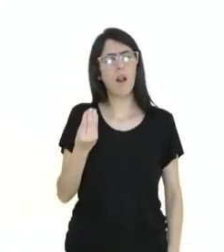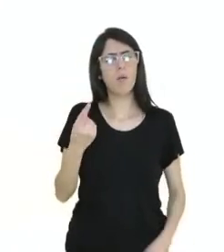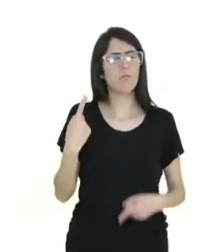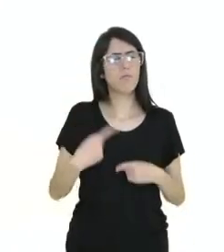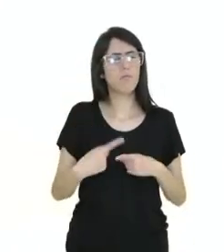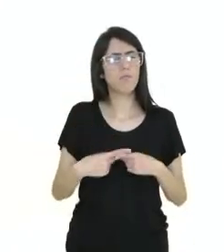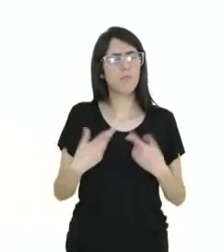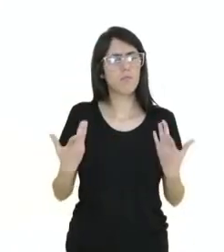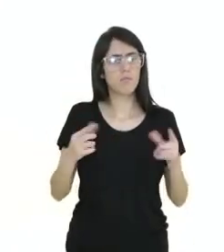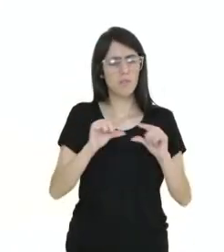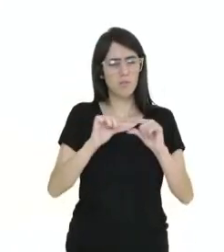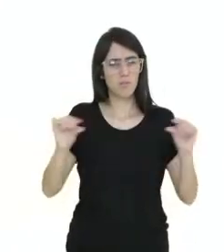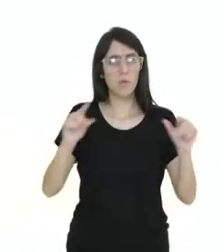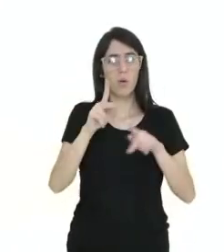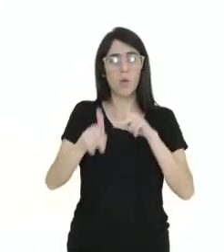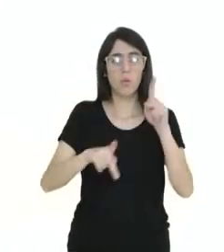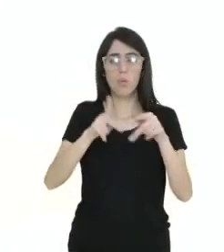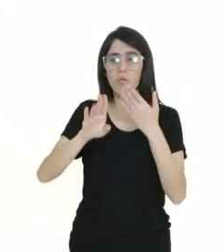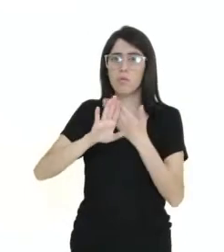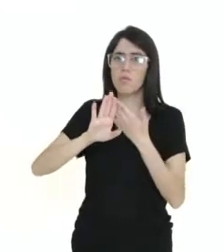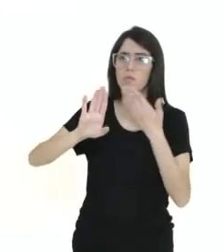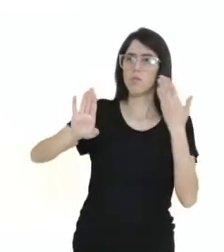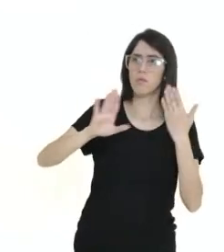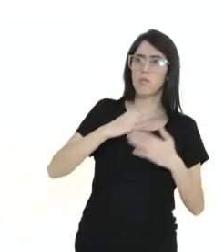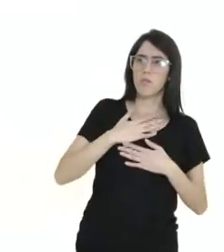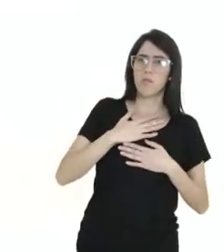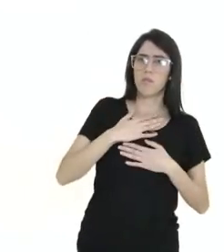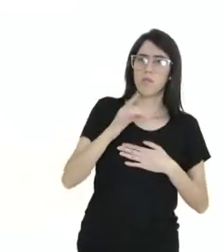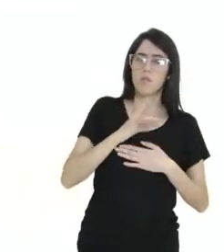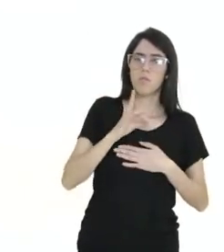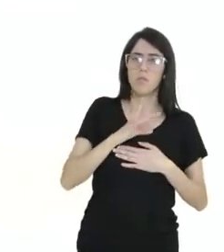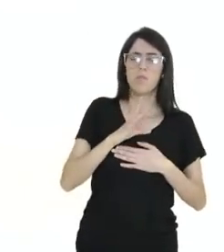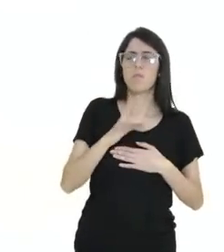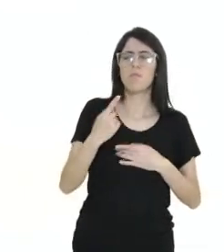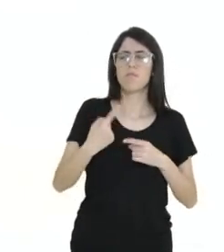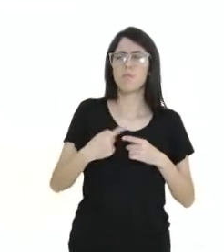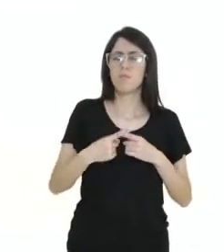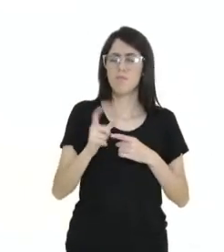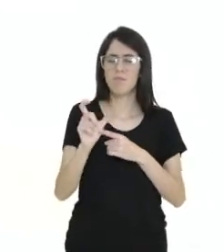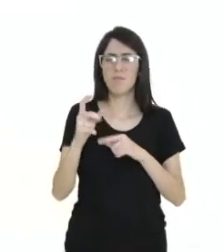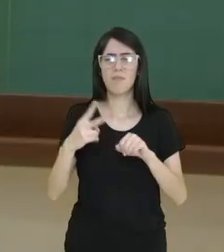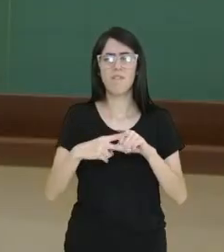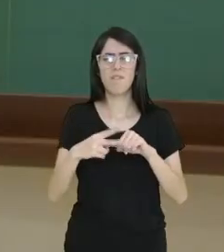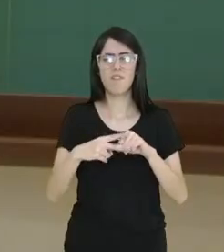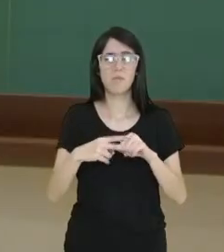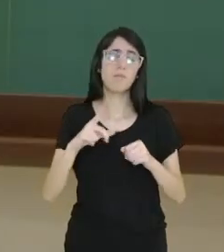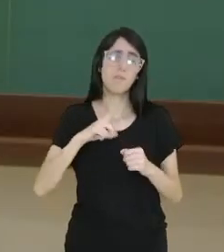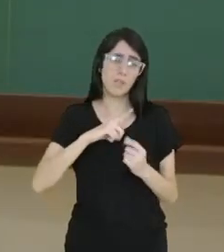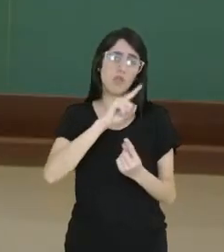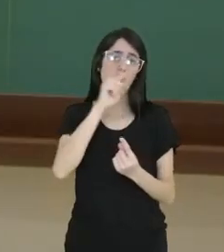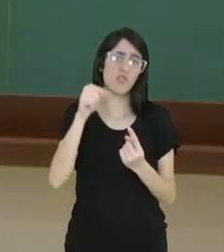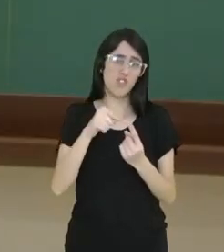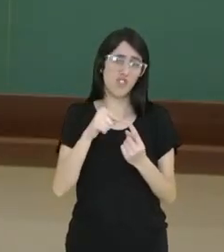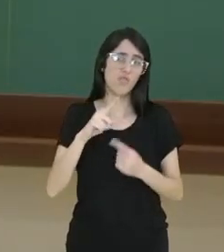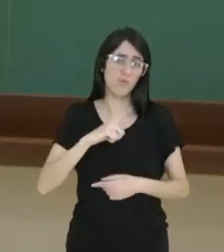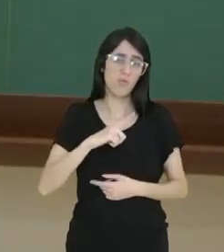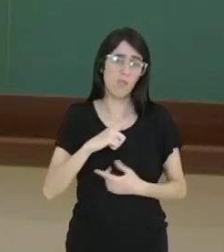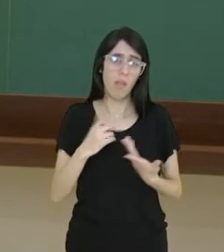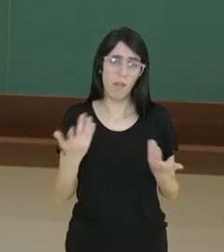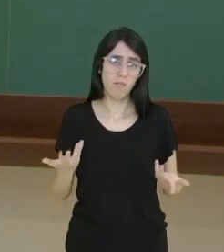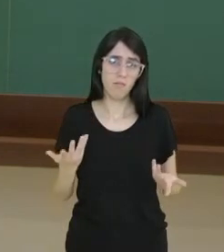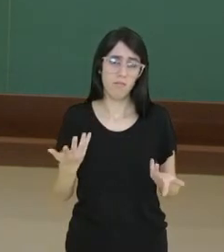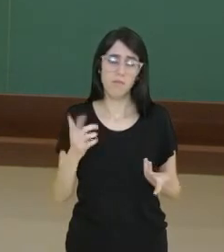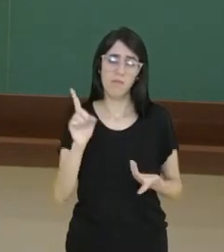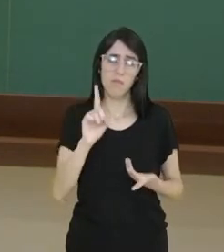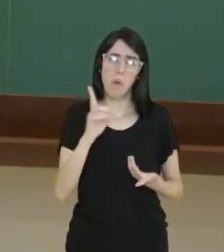oração, o povo se afastou resfolegante, né? Então, tem sempre um objetivo, com certeza, né? não é